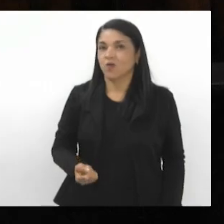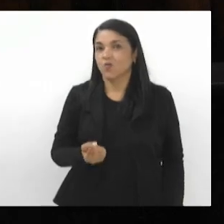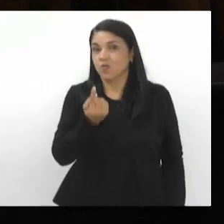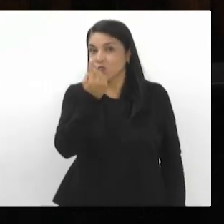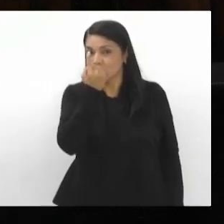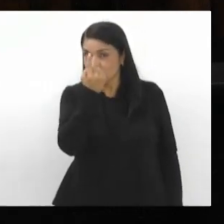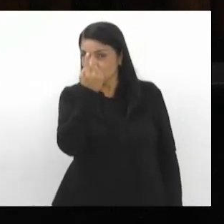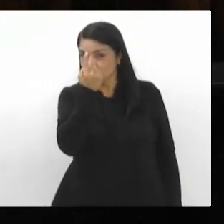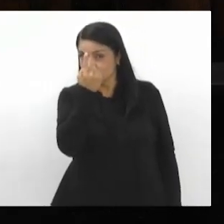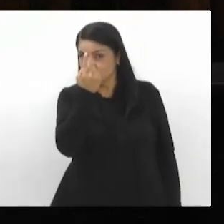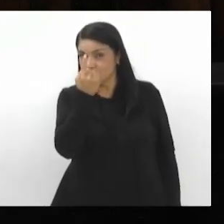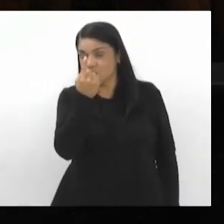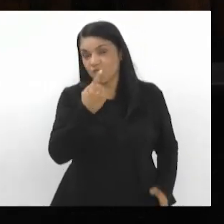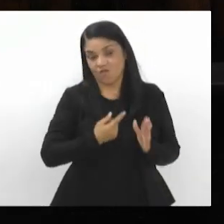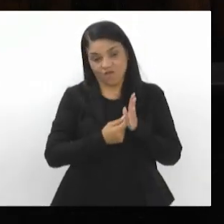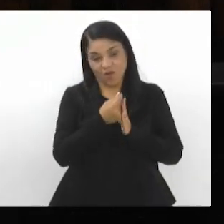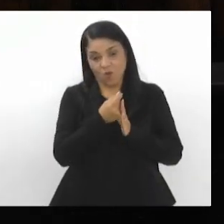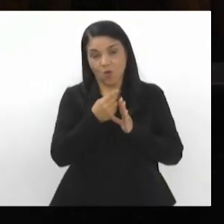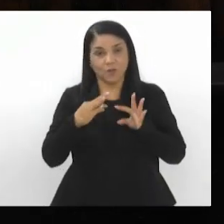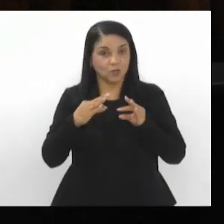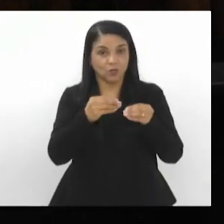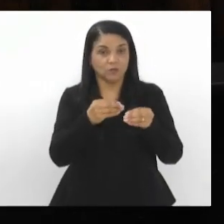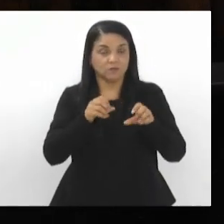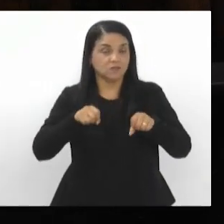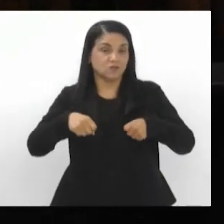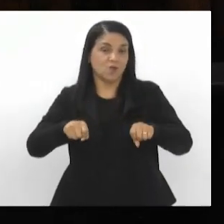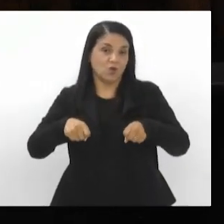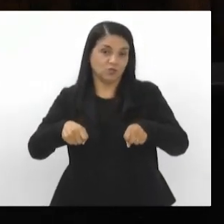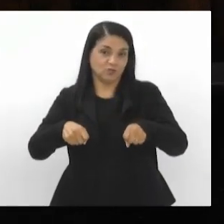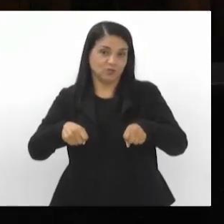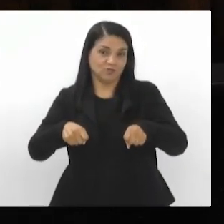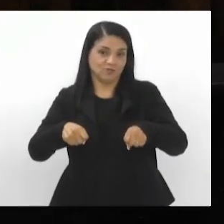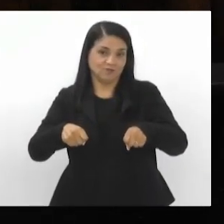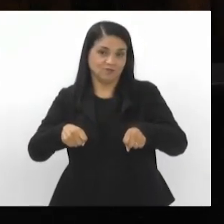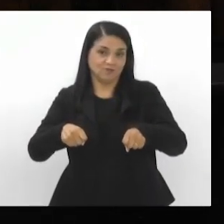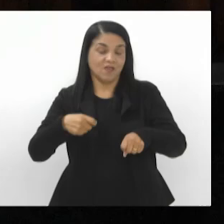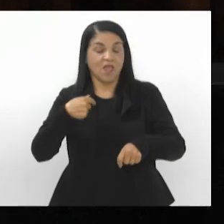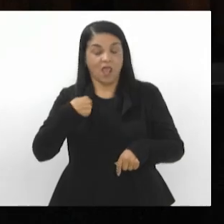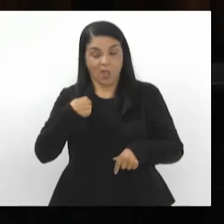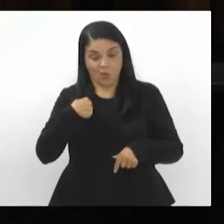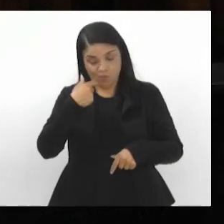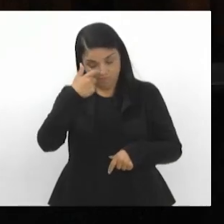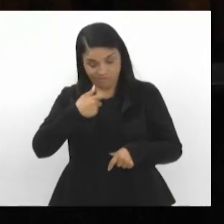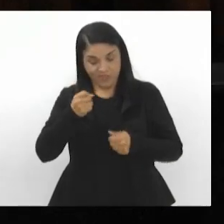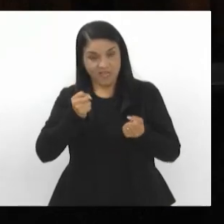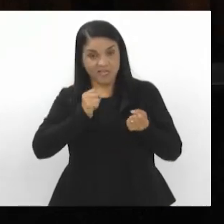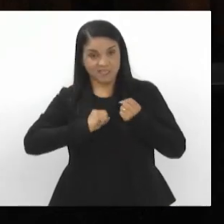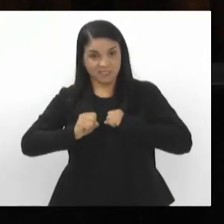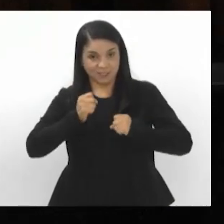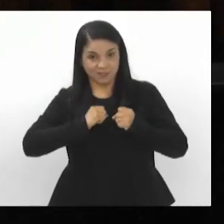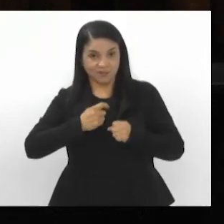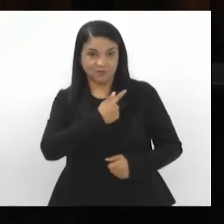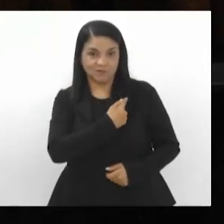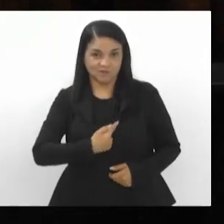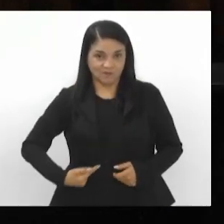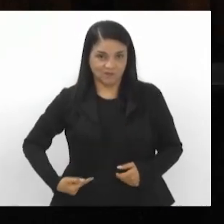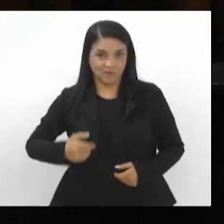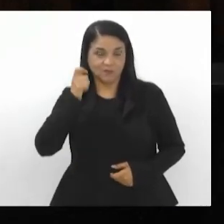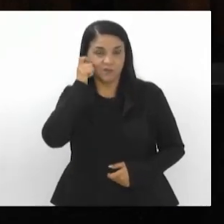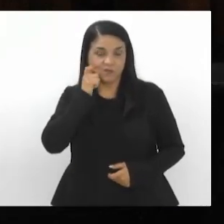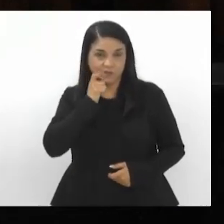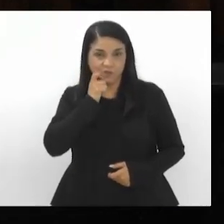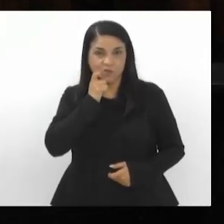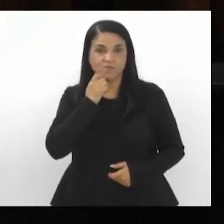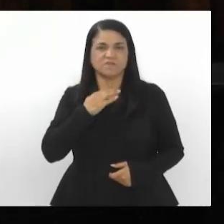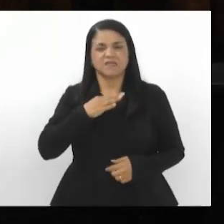para que rebocasse todas as motos, se fosse o caso. Mas eu estou aqui ansioso que o governador Cláudio Castro, eu tenho certeza